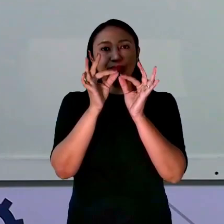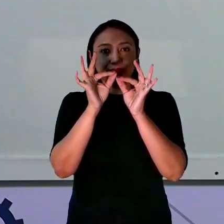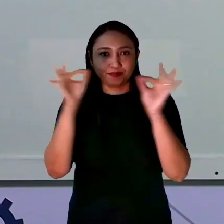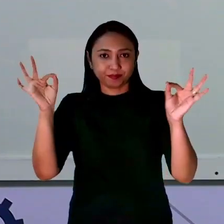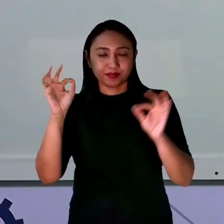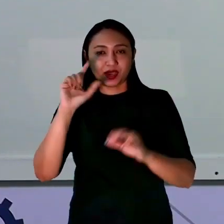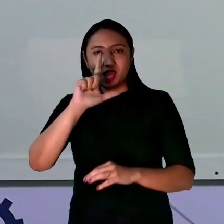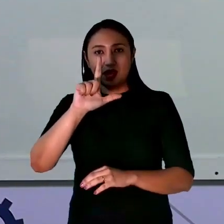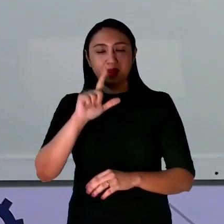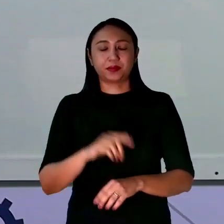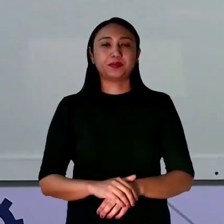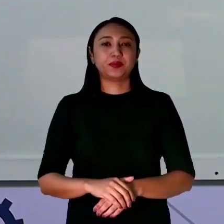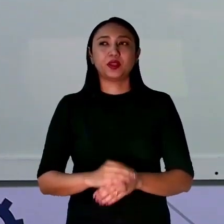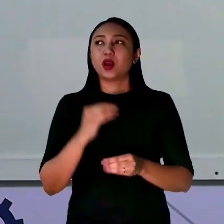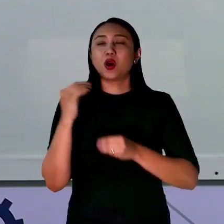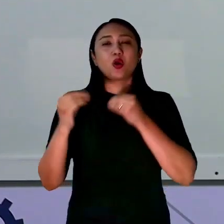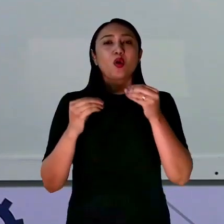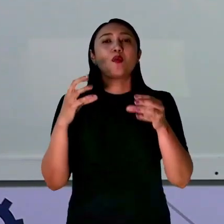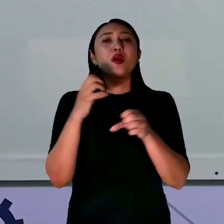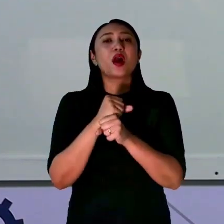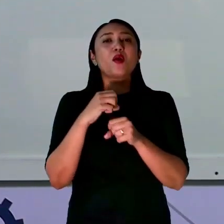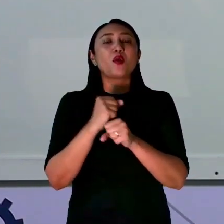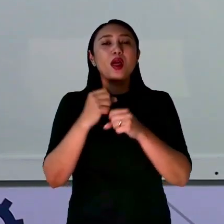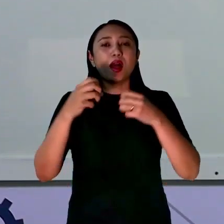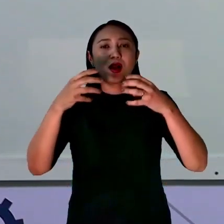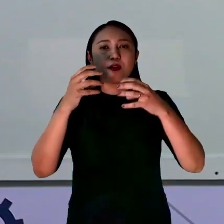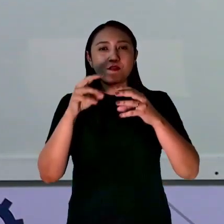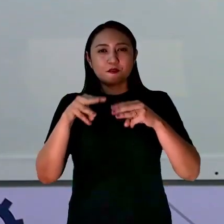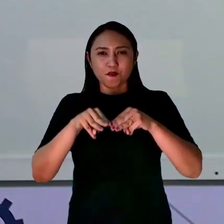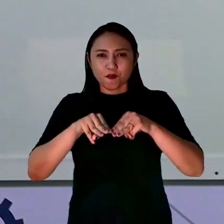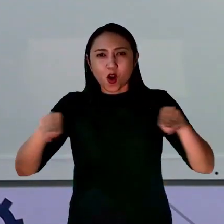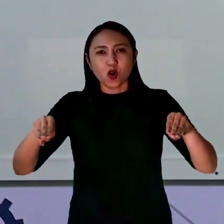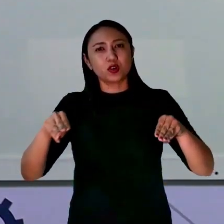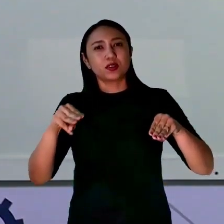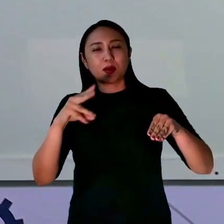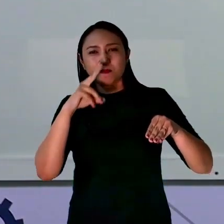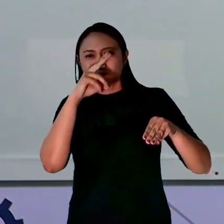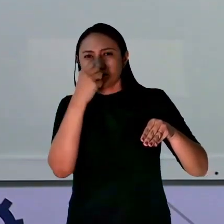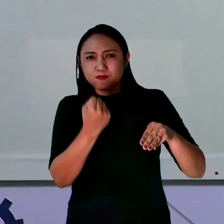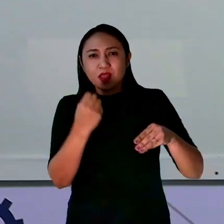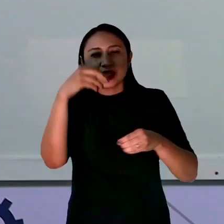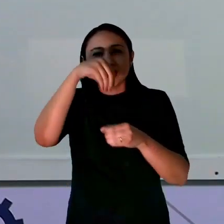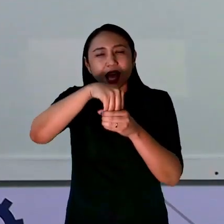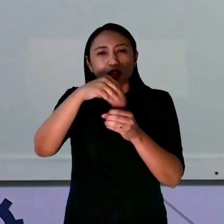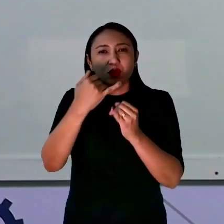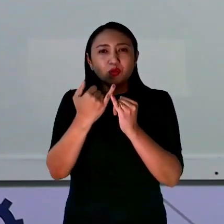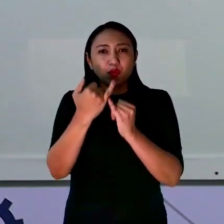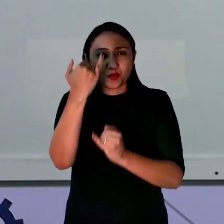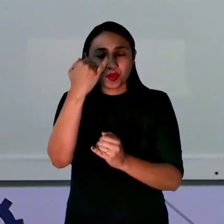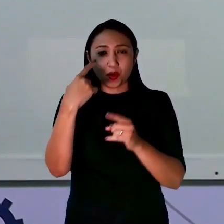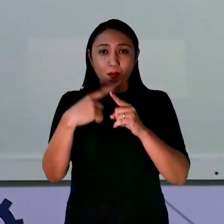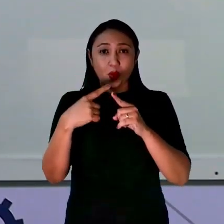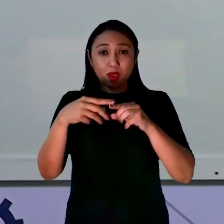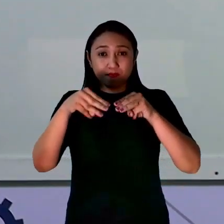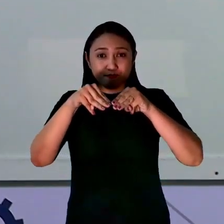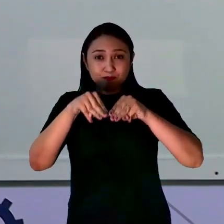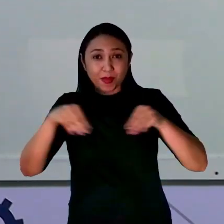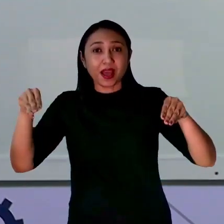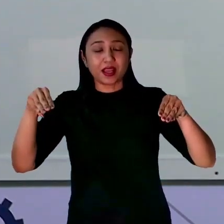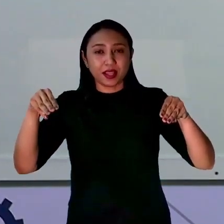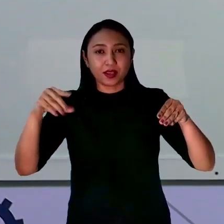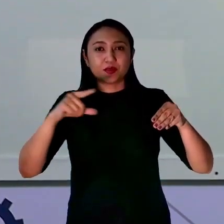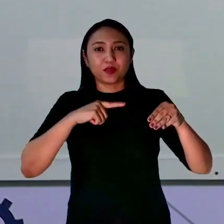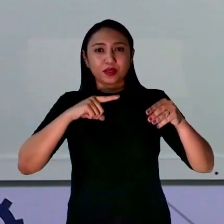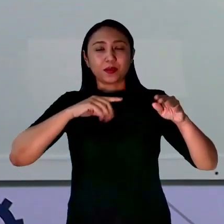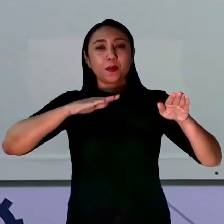Então, como que eu vou calcular a força magnética nesse condutor, neste fio, dentro do campo? Porque a força magnética ela vai dar giro,